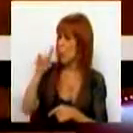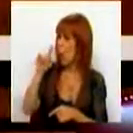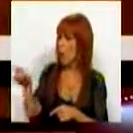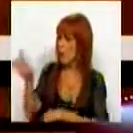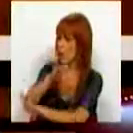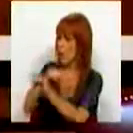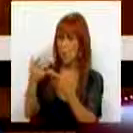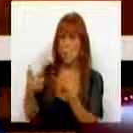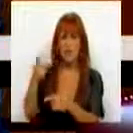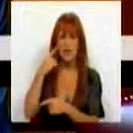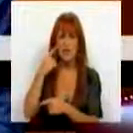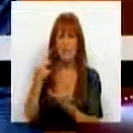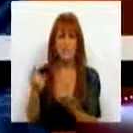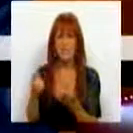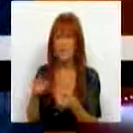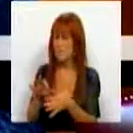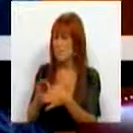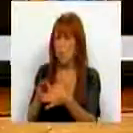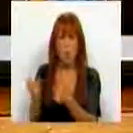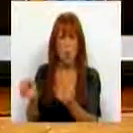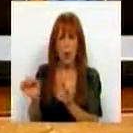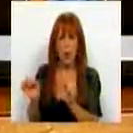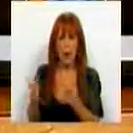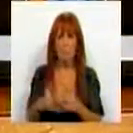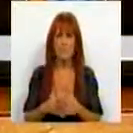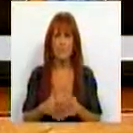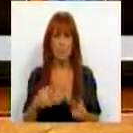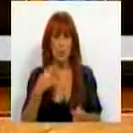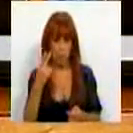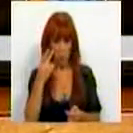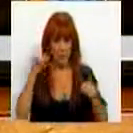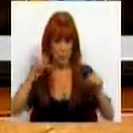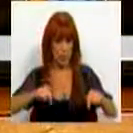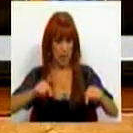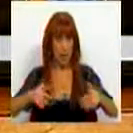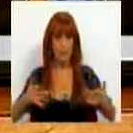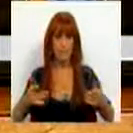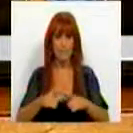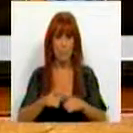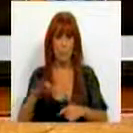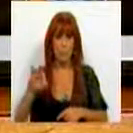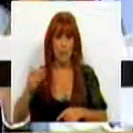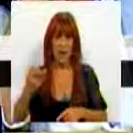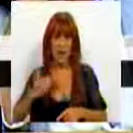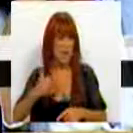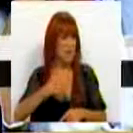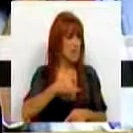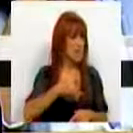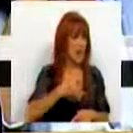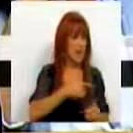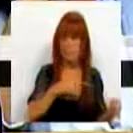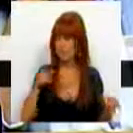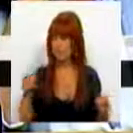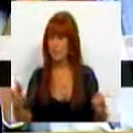hoje e vê falta de solidariedade. O que eu vejo aqui é que o PSD e o